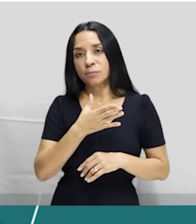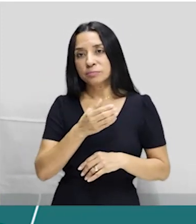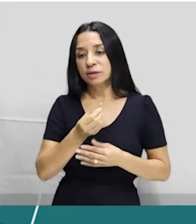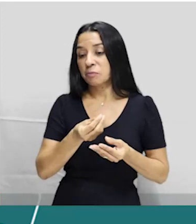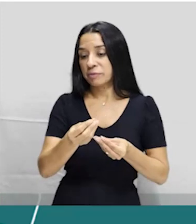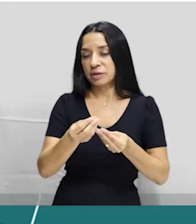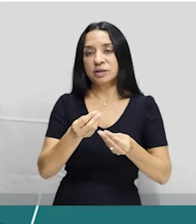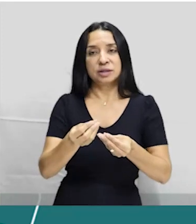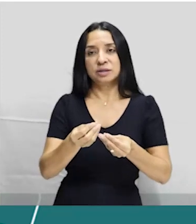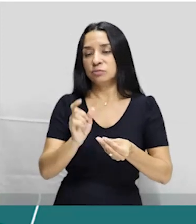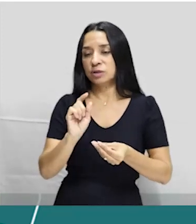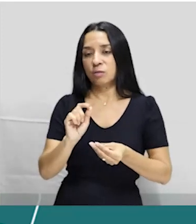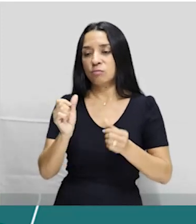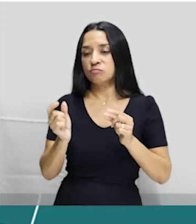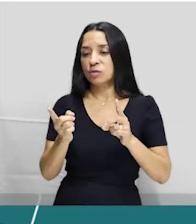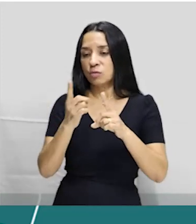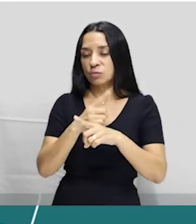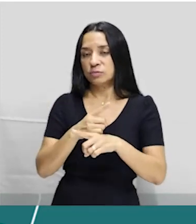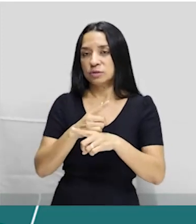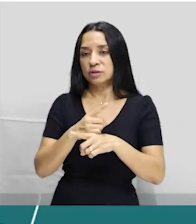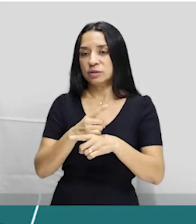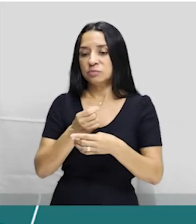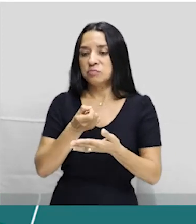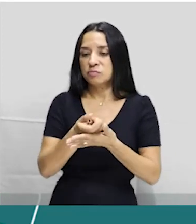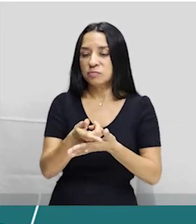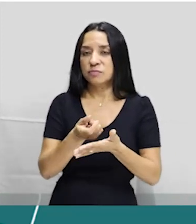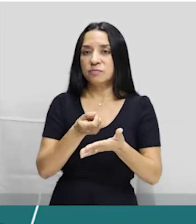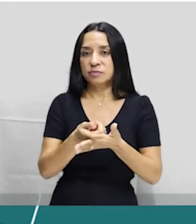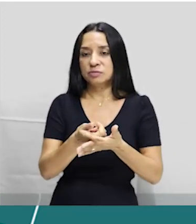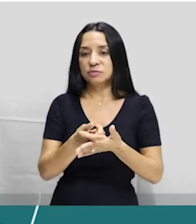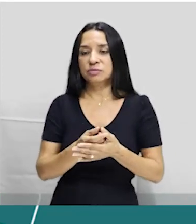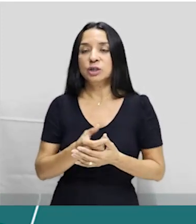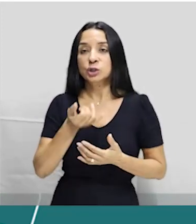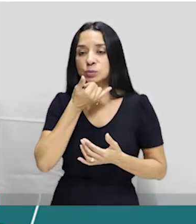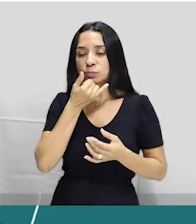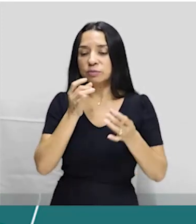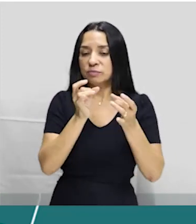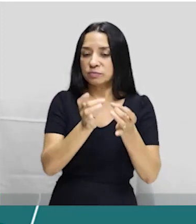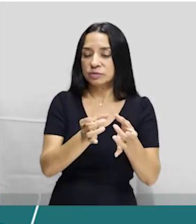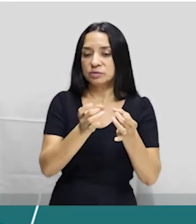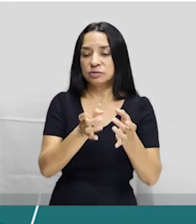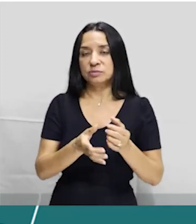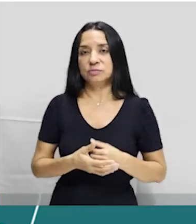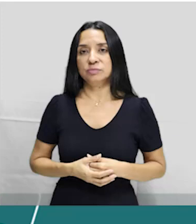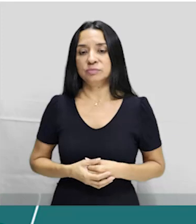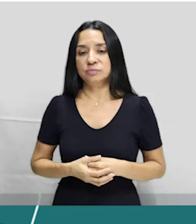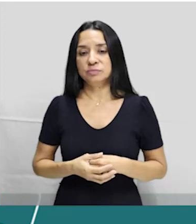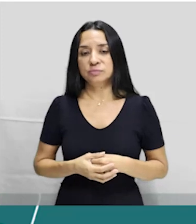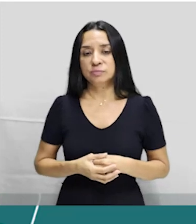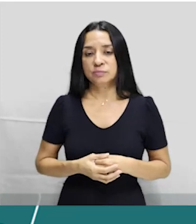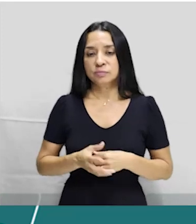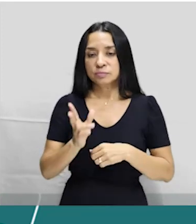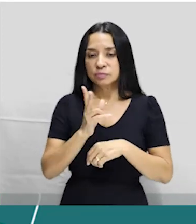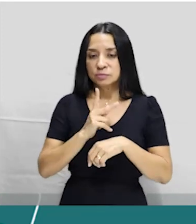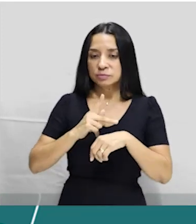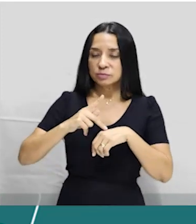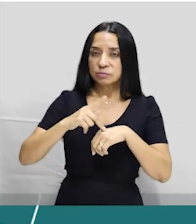aqui é valioso. Nos países onde se fala espanhol, é sempre adequado sorrir ao